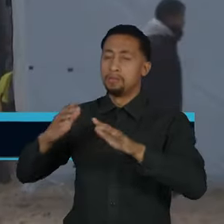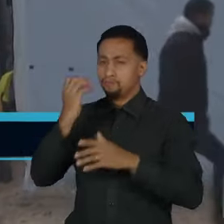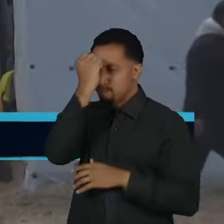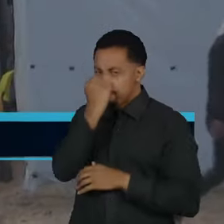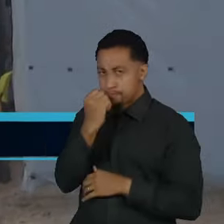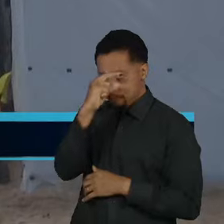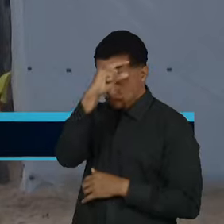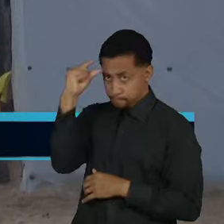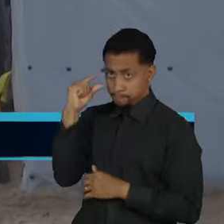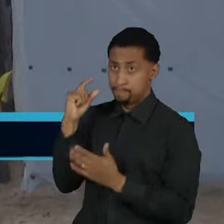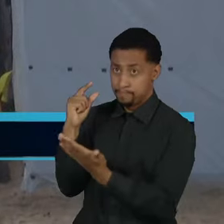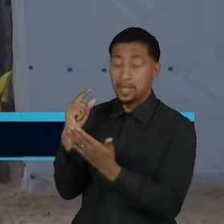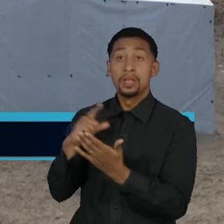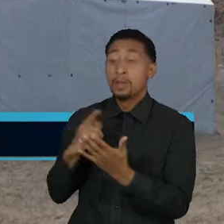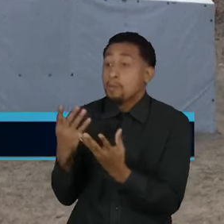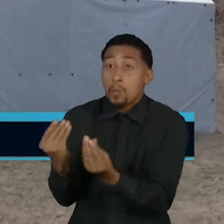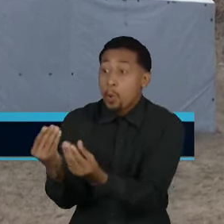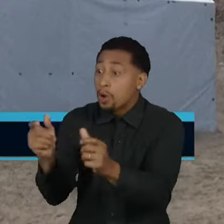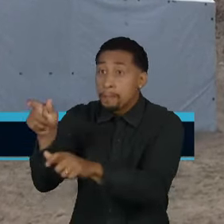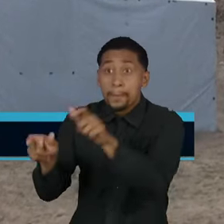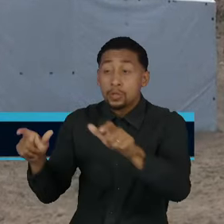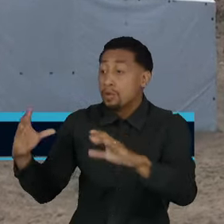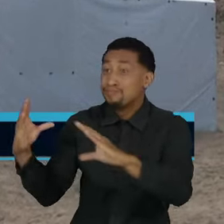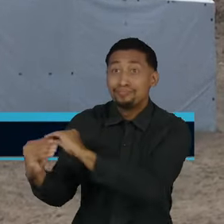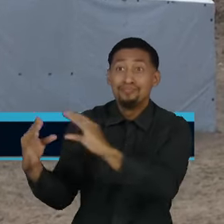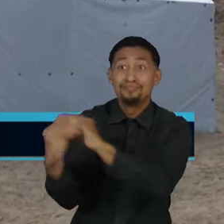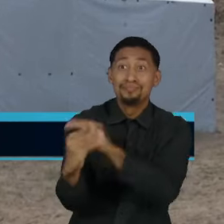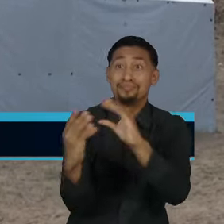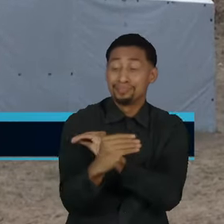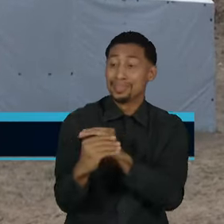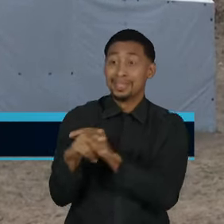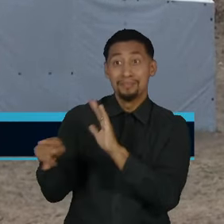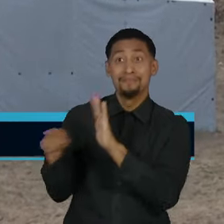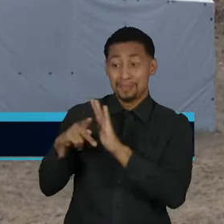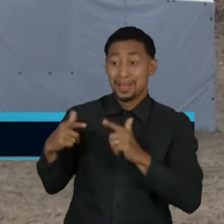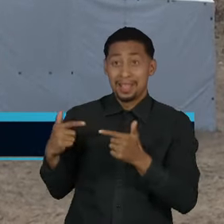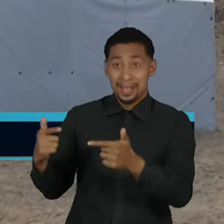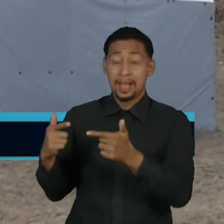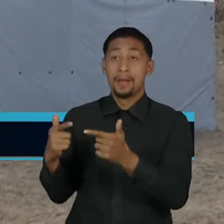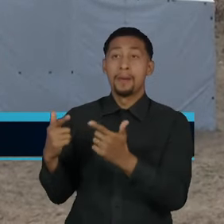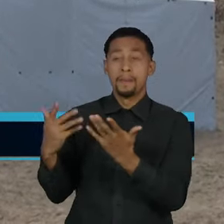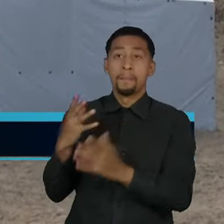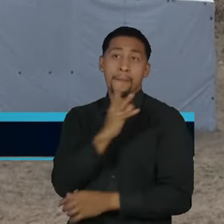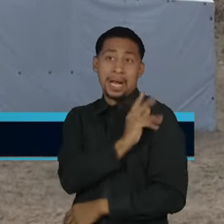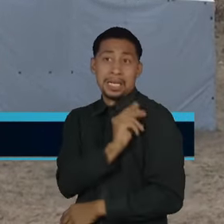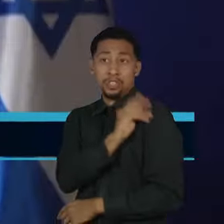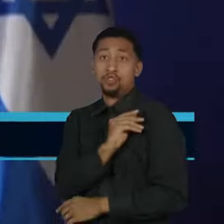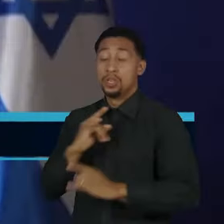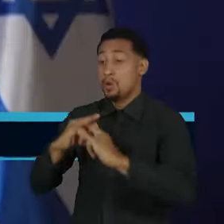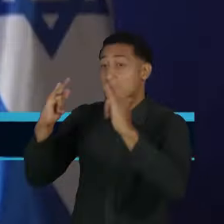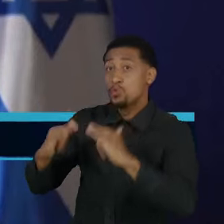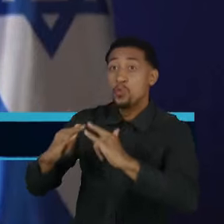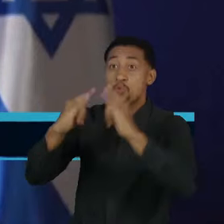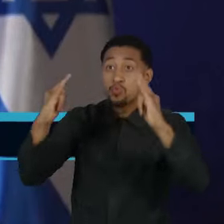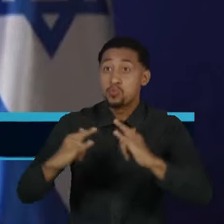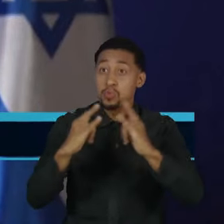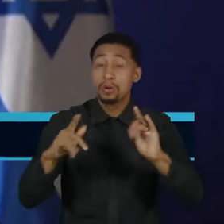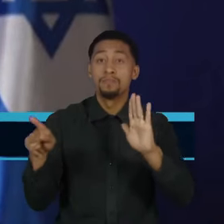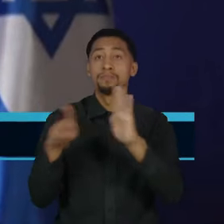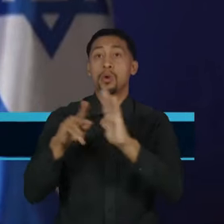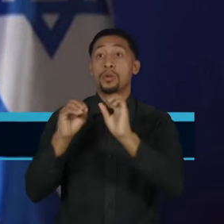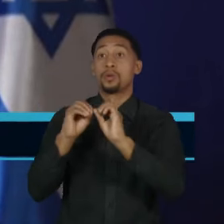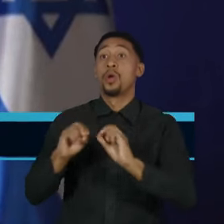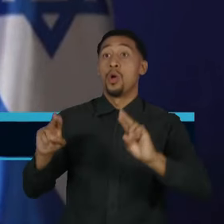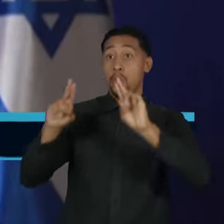está lotada de refugiados da guerra. São mais de 1 milhão de palestinos acampados em tendas da ONU. No início da noite,